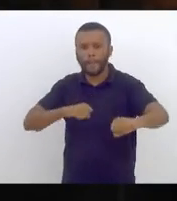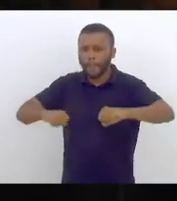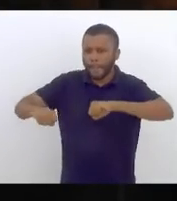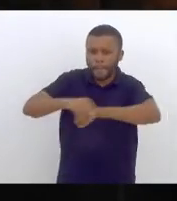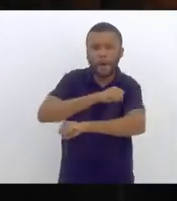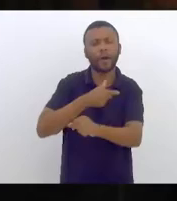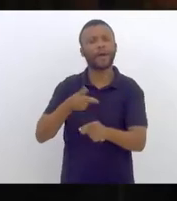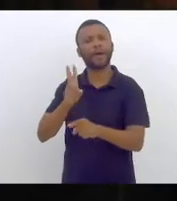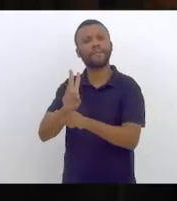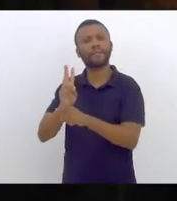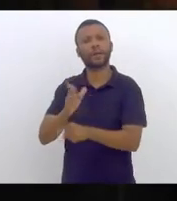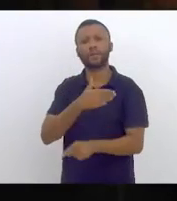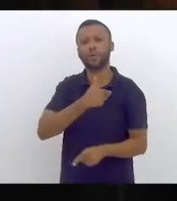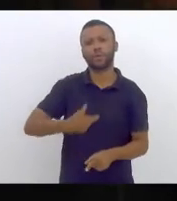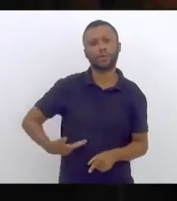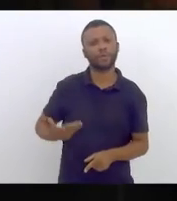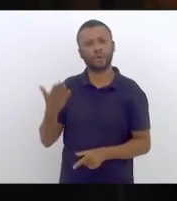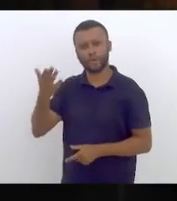fiscalizar o governo